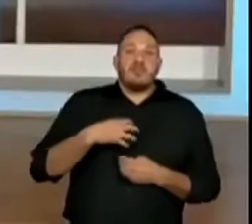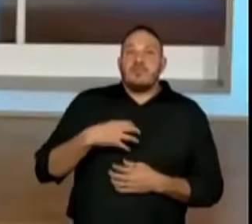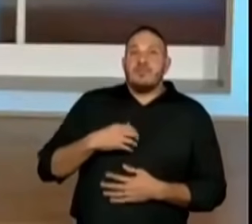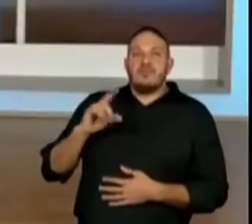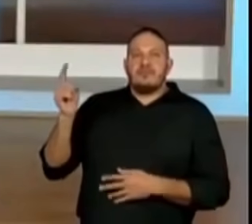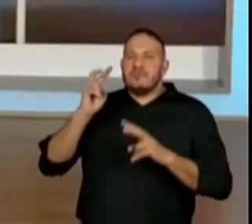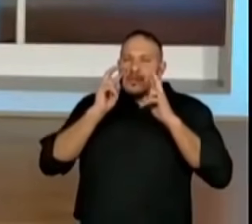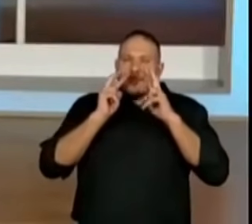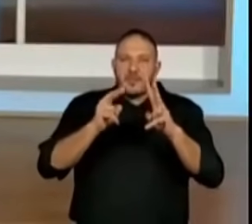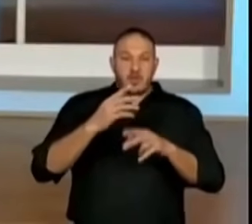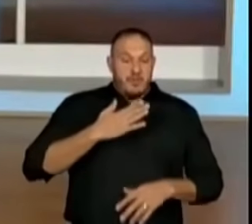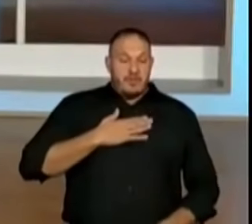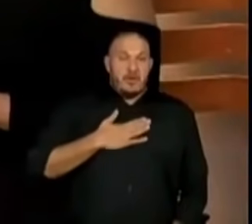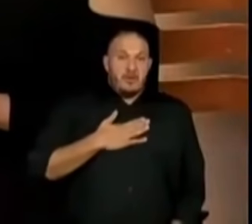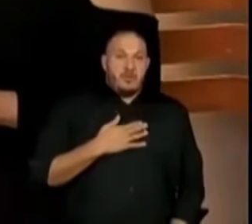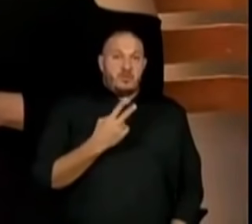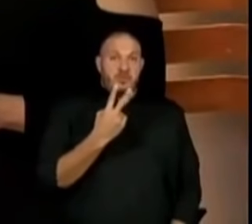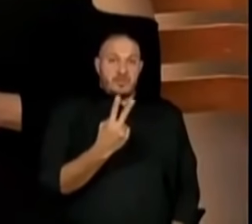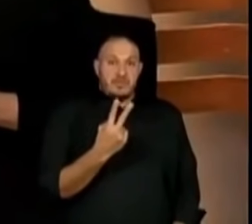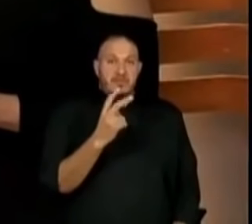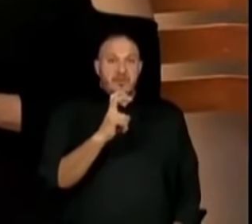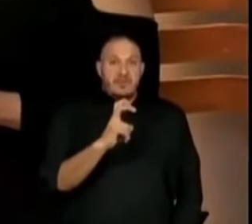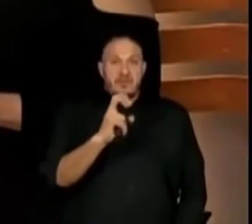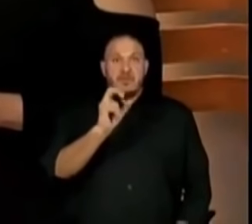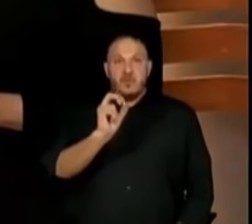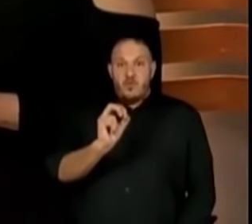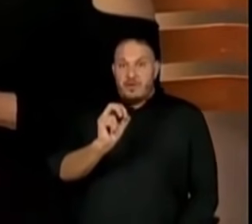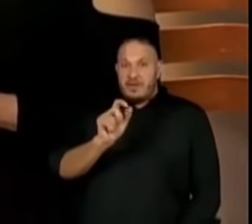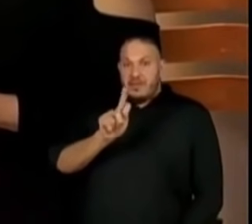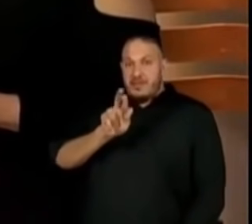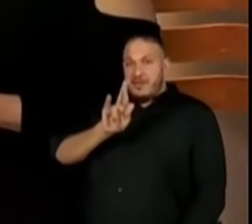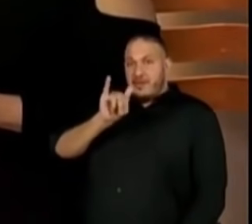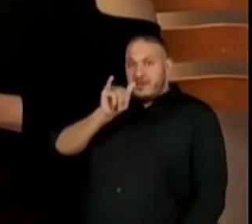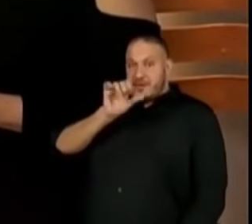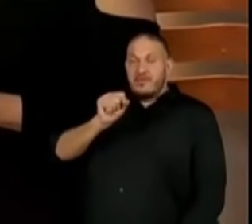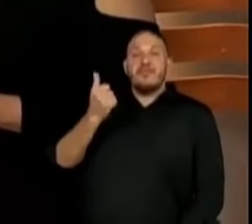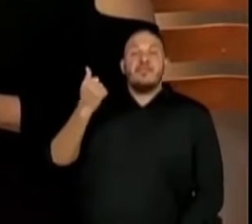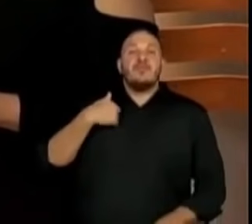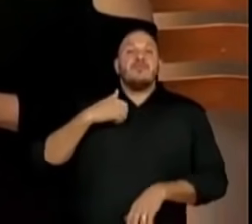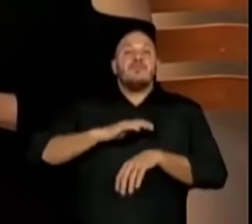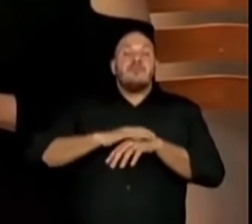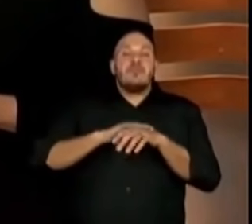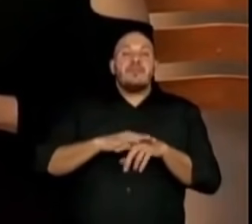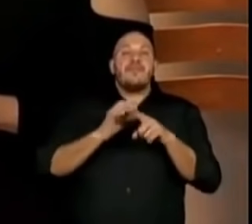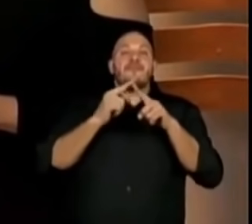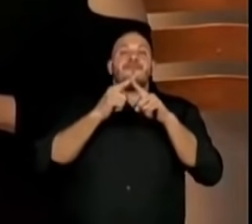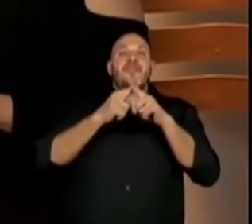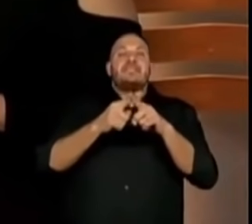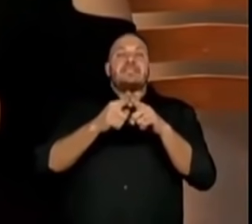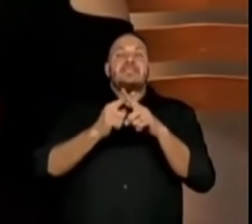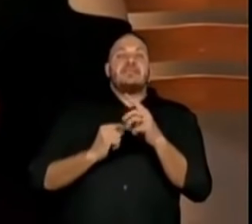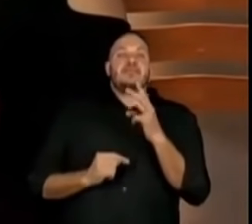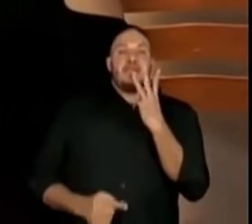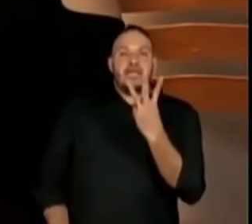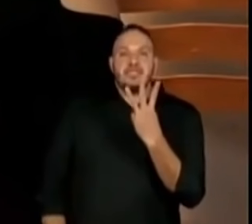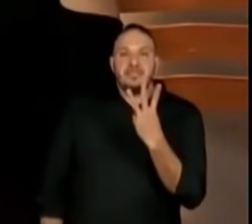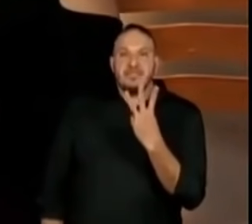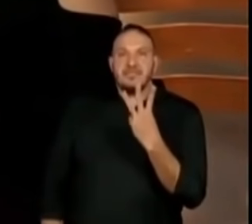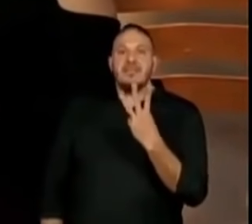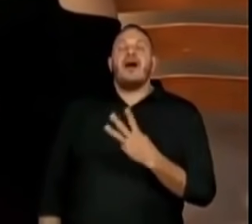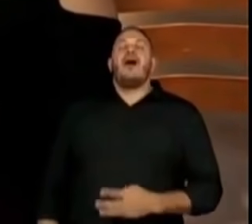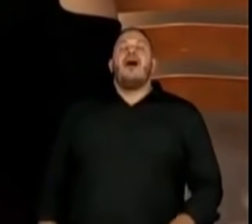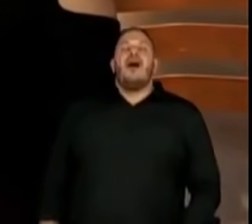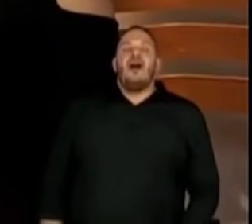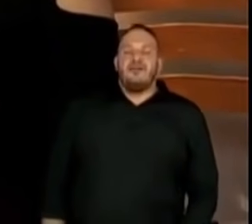tenho que pegar os meus 250 aqui e multiplicar por 3.